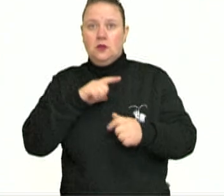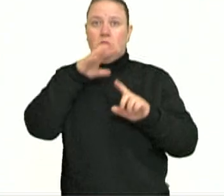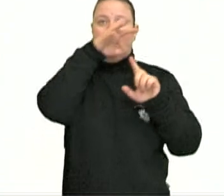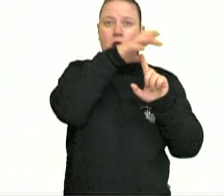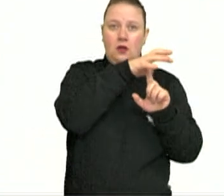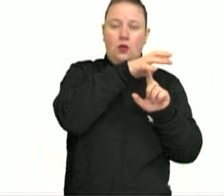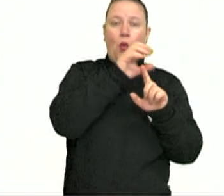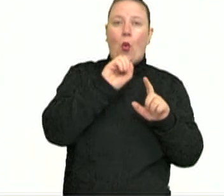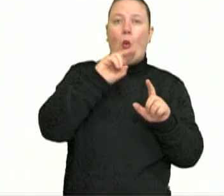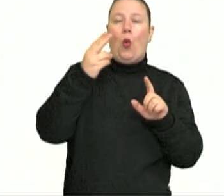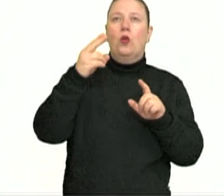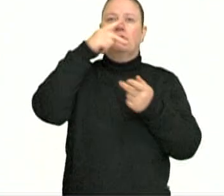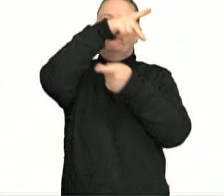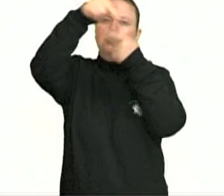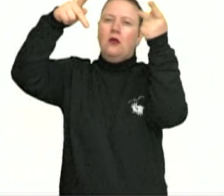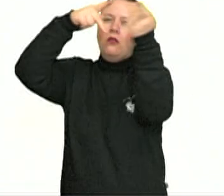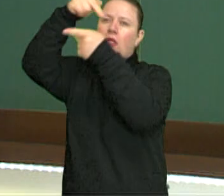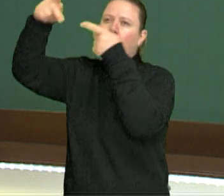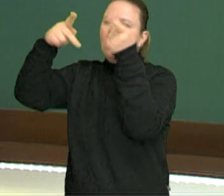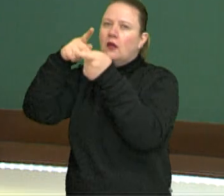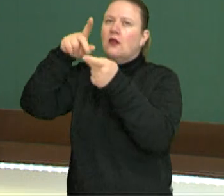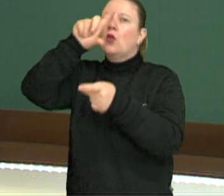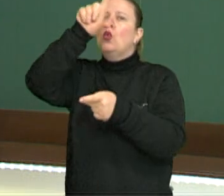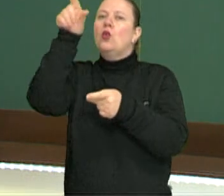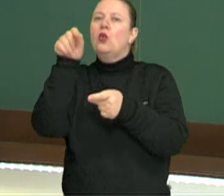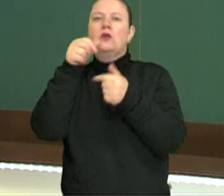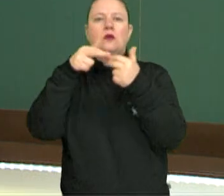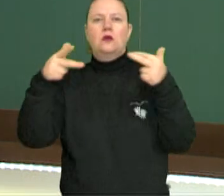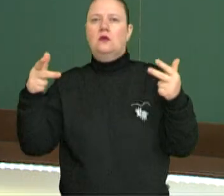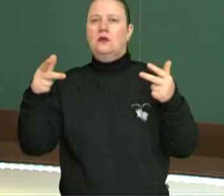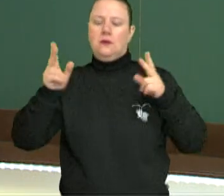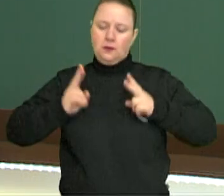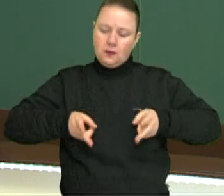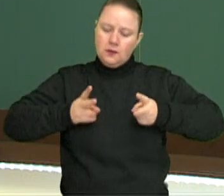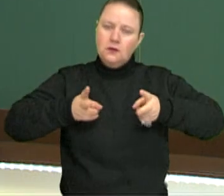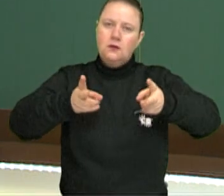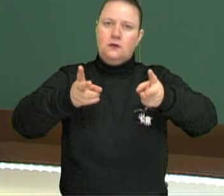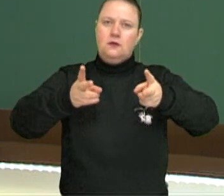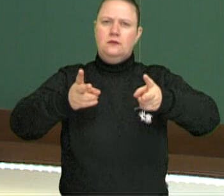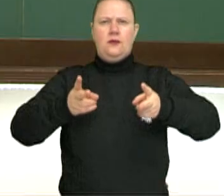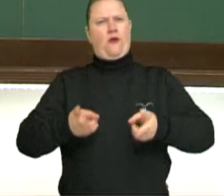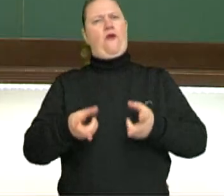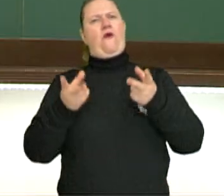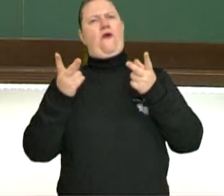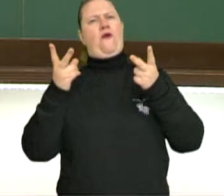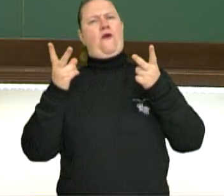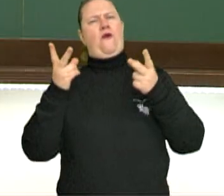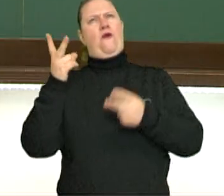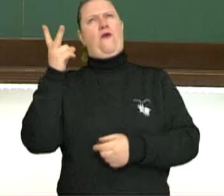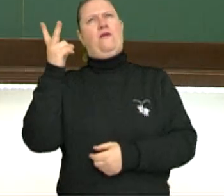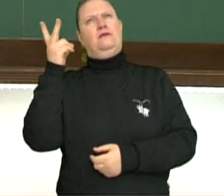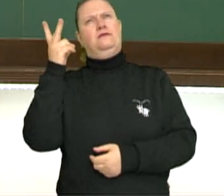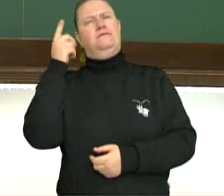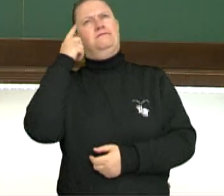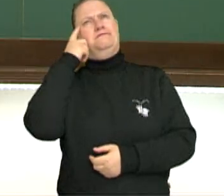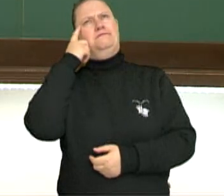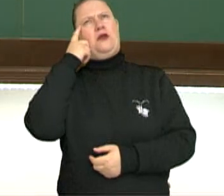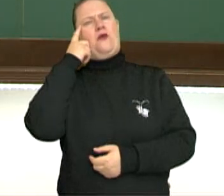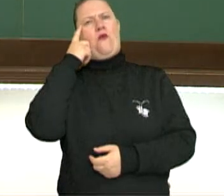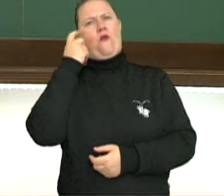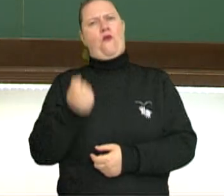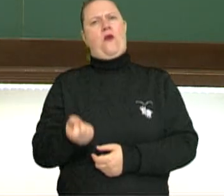iguais, mantendo a órbita constante. Então veja que doido, né? Se você for analisar